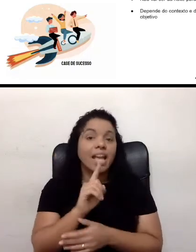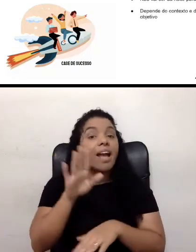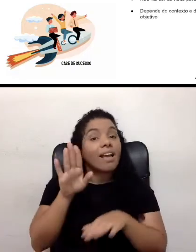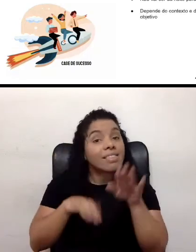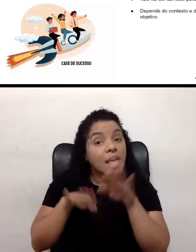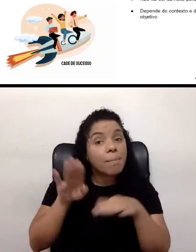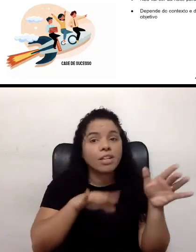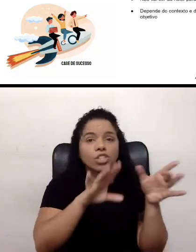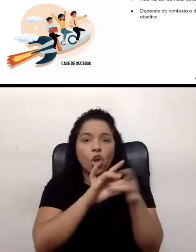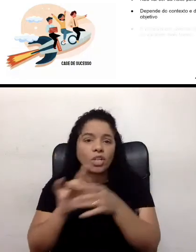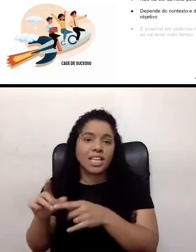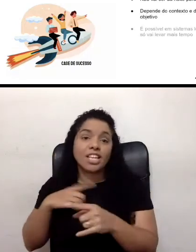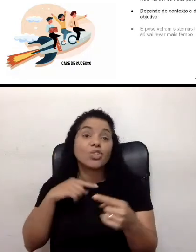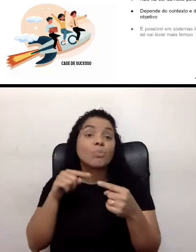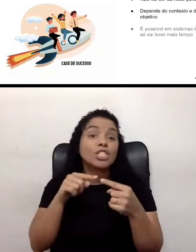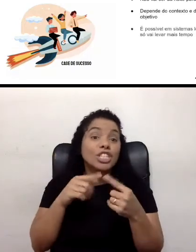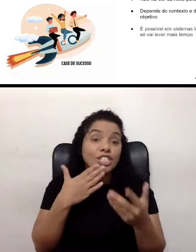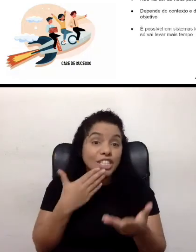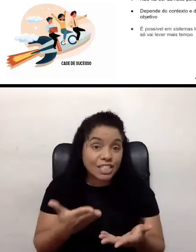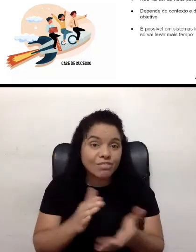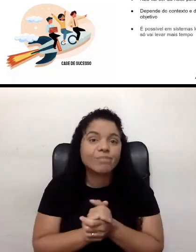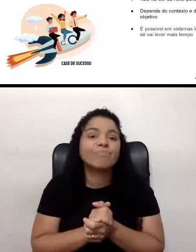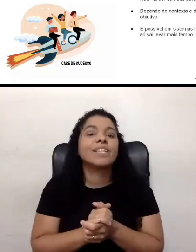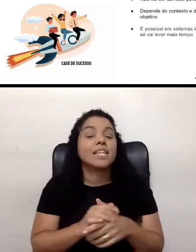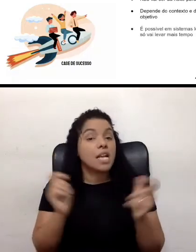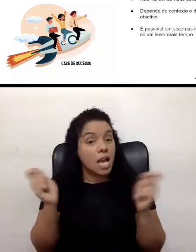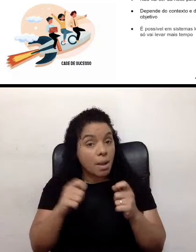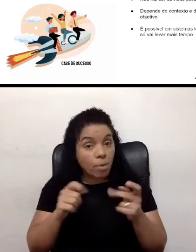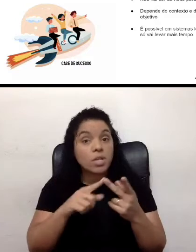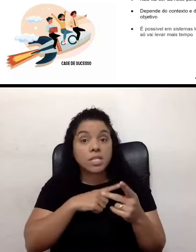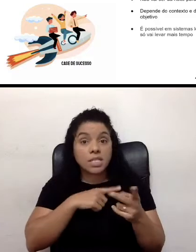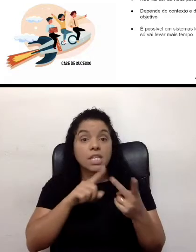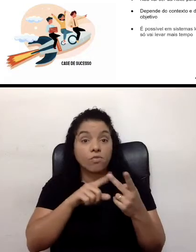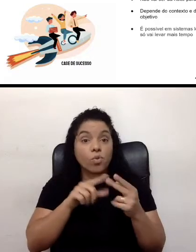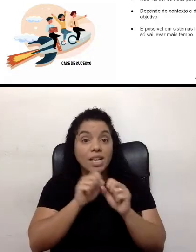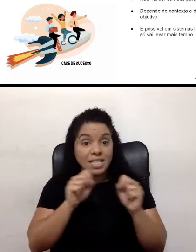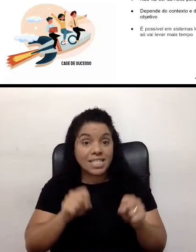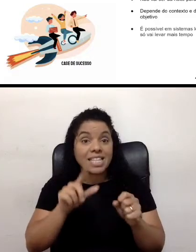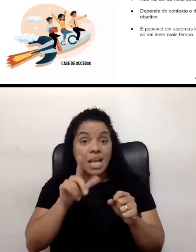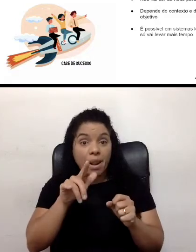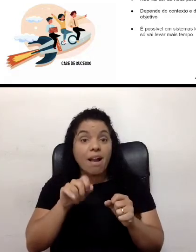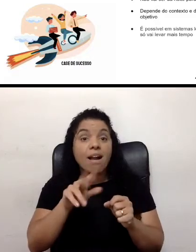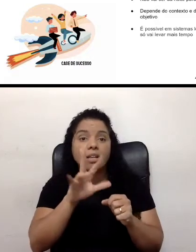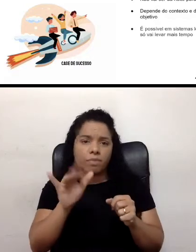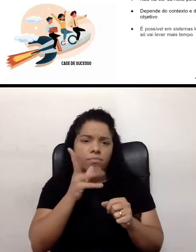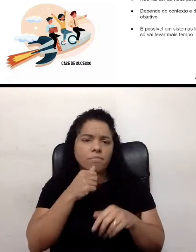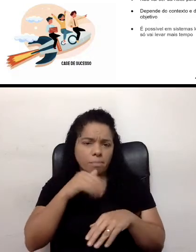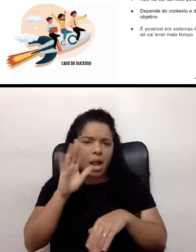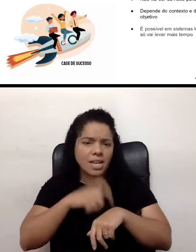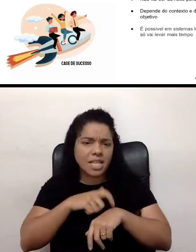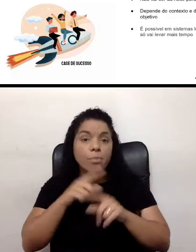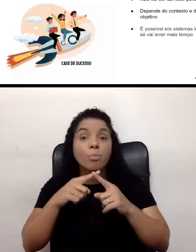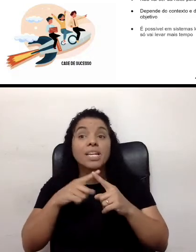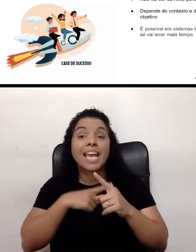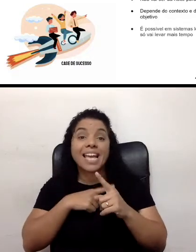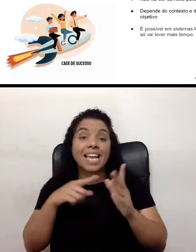Depende do contexto e do objetivo. É possível um sistema legado, só que vai levar um pouco mais de tempo, né? Porque o sistema já está